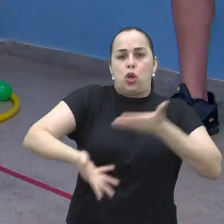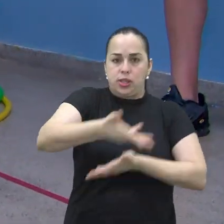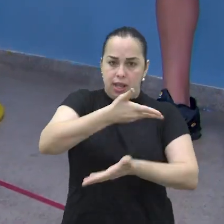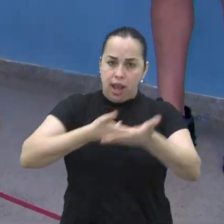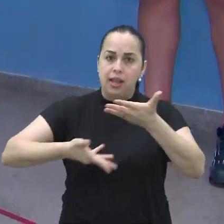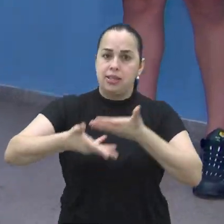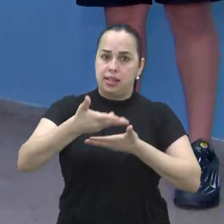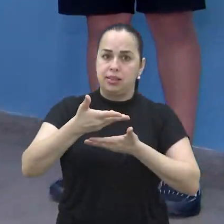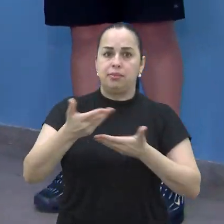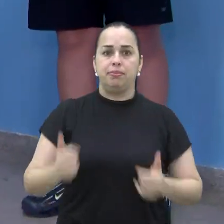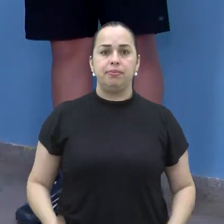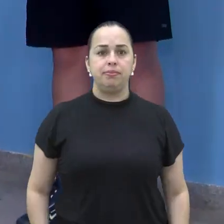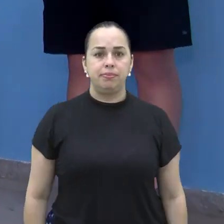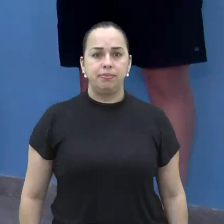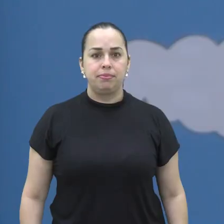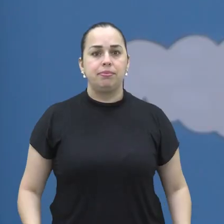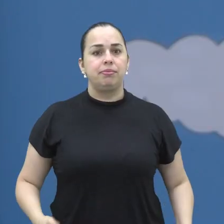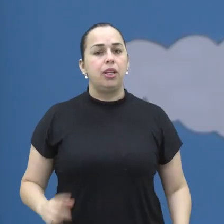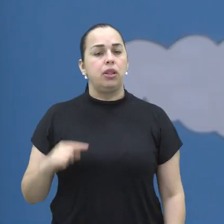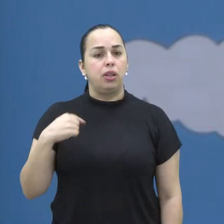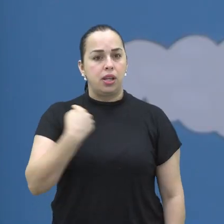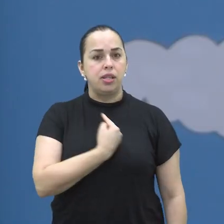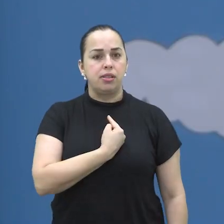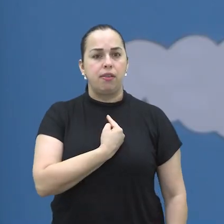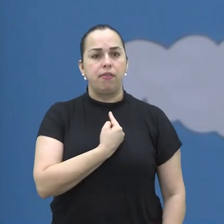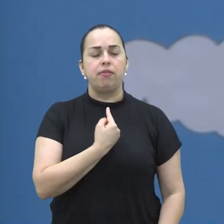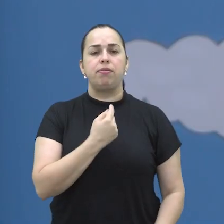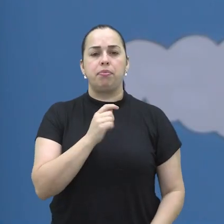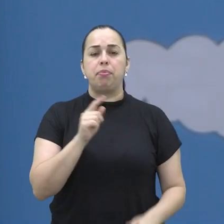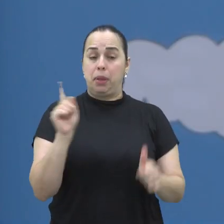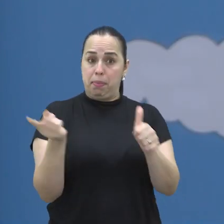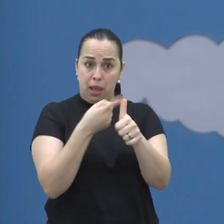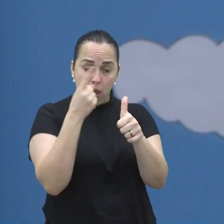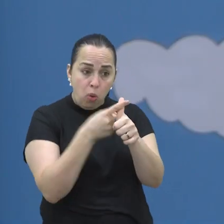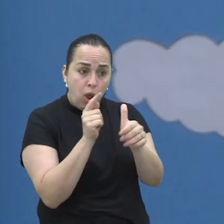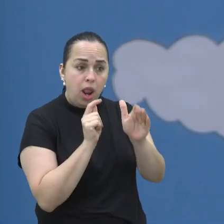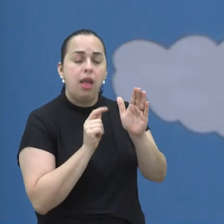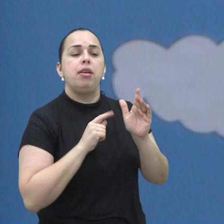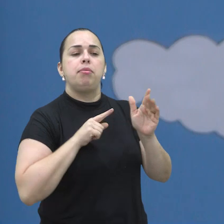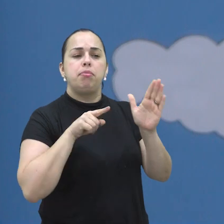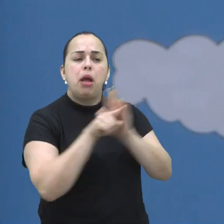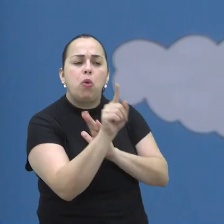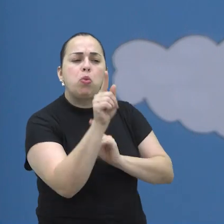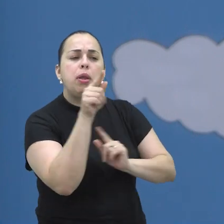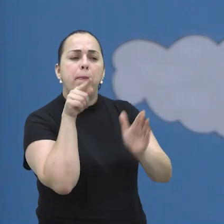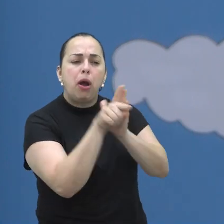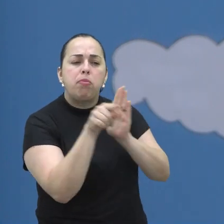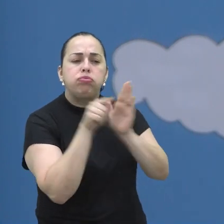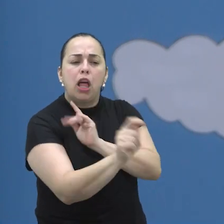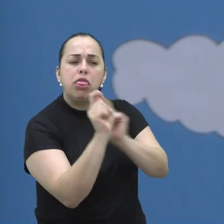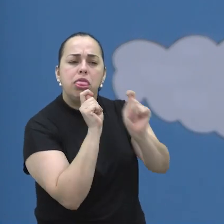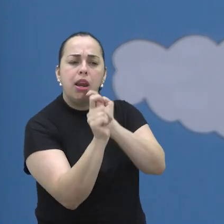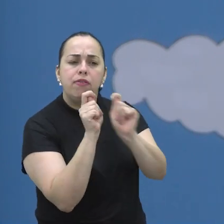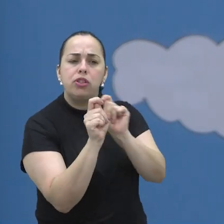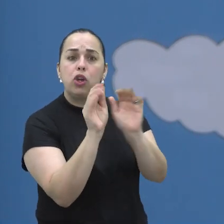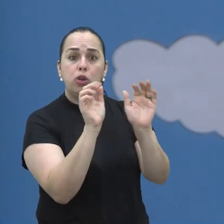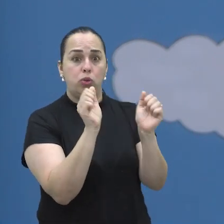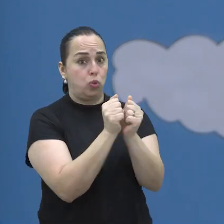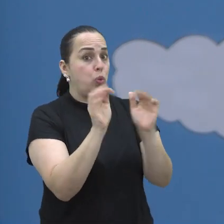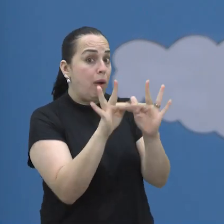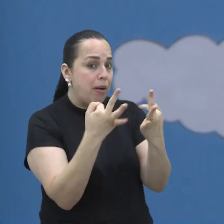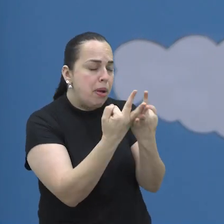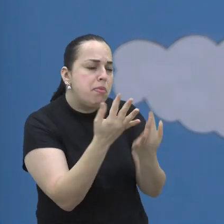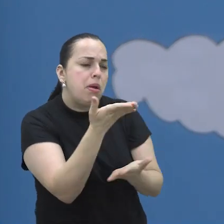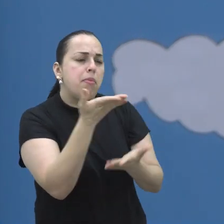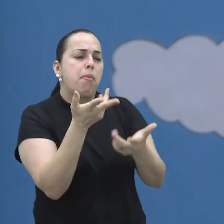das crianças com deficiência. A gente faz uma entrevista, na verdade, né, com as famílias, e nessa entrevista a gente consegue